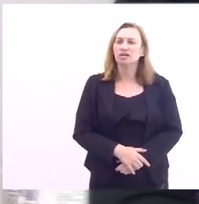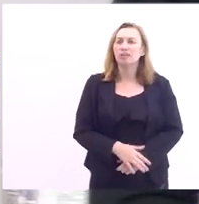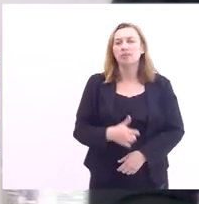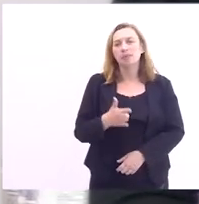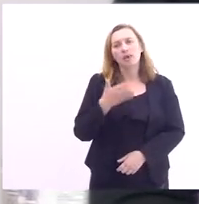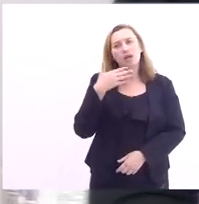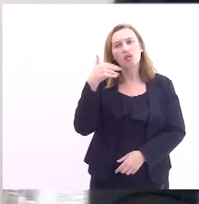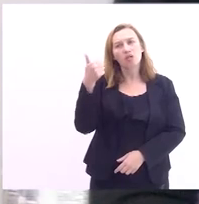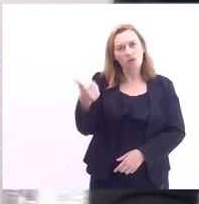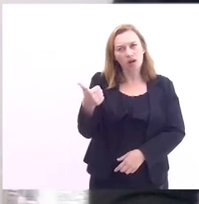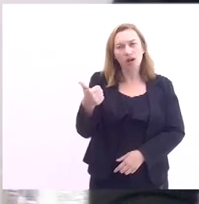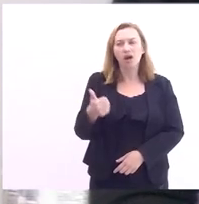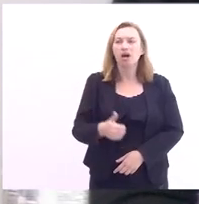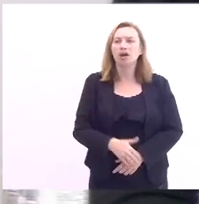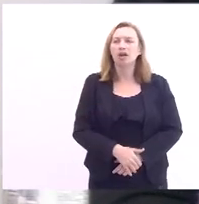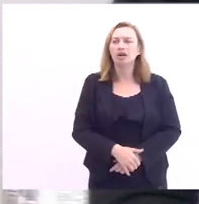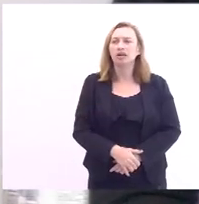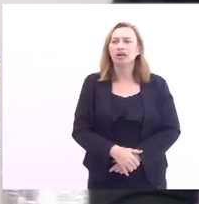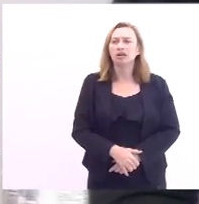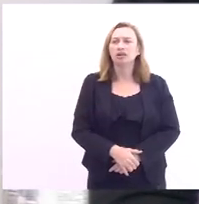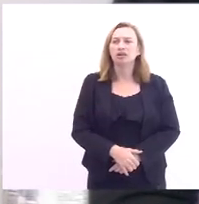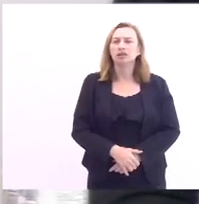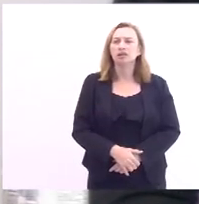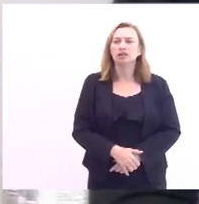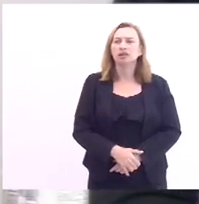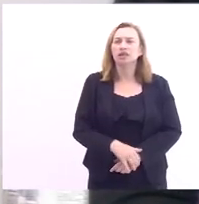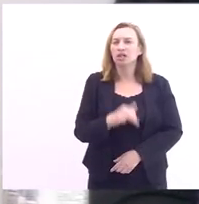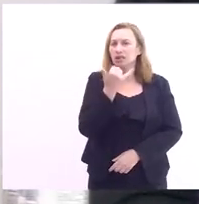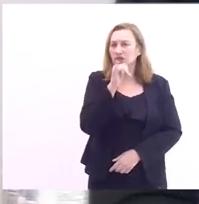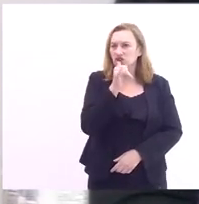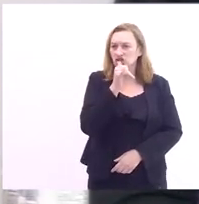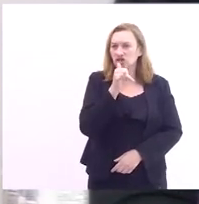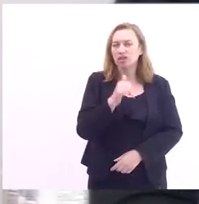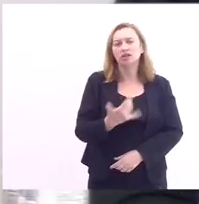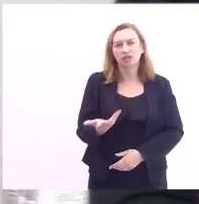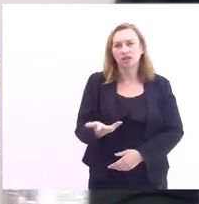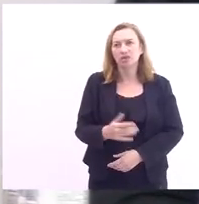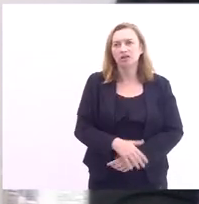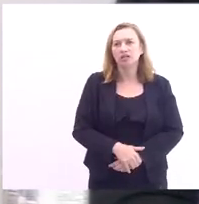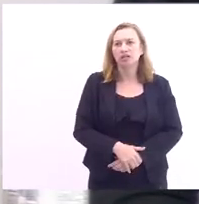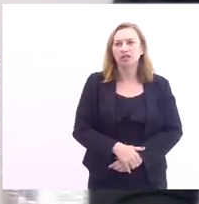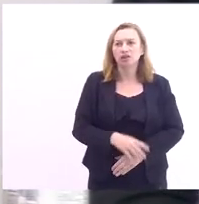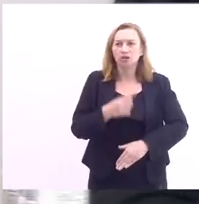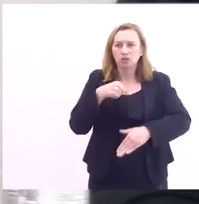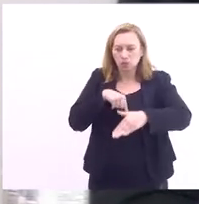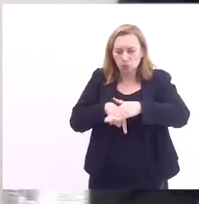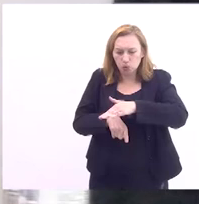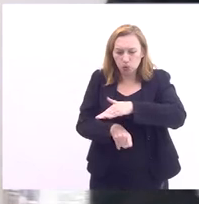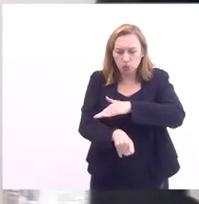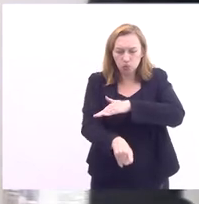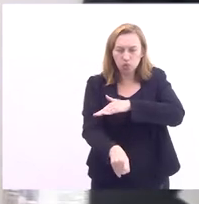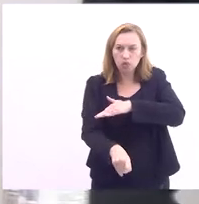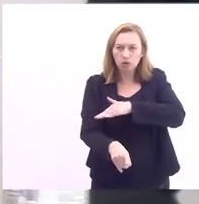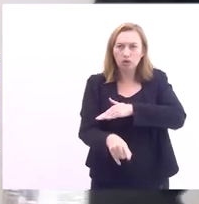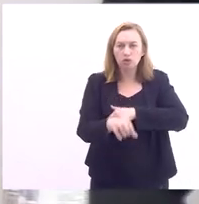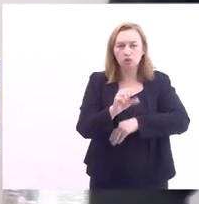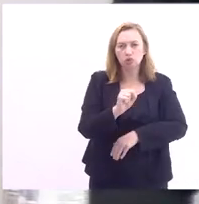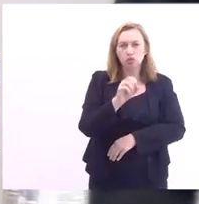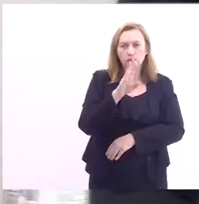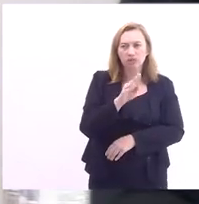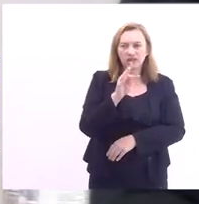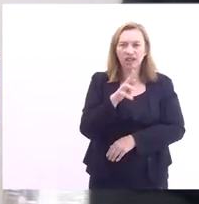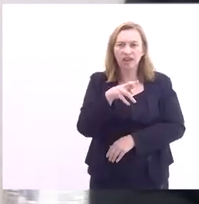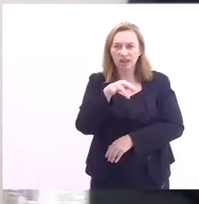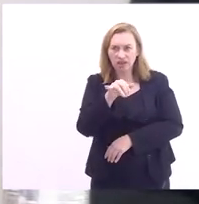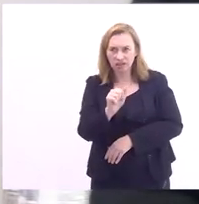melhorar a questão das linhas de energia elétrica, né? O ideal seria subterrâneas, mas pelo menos que sejam encapadas